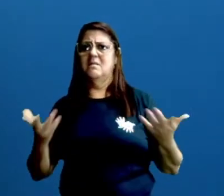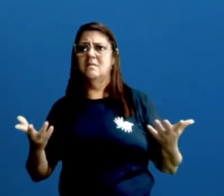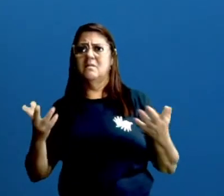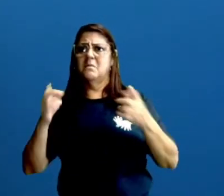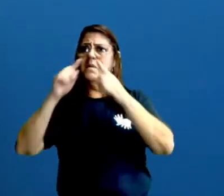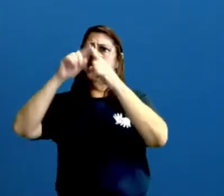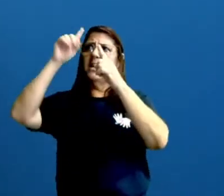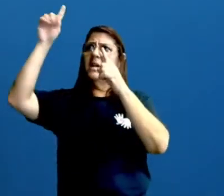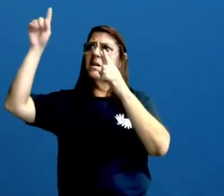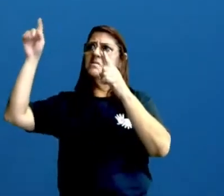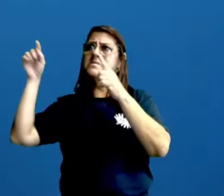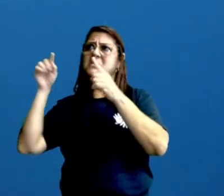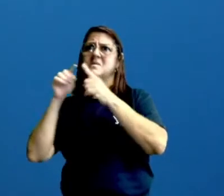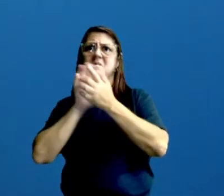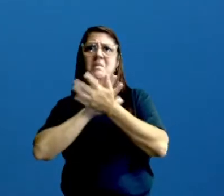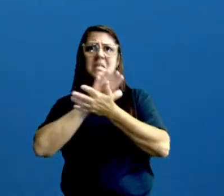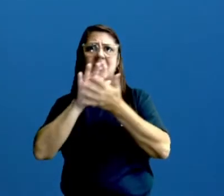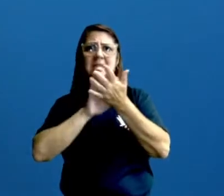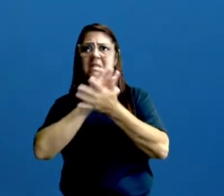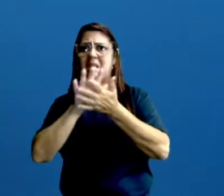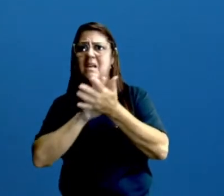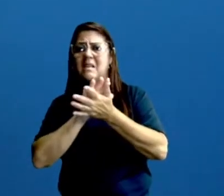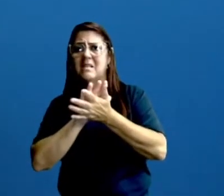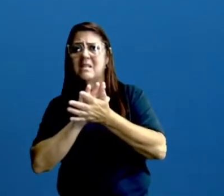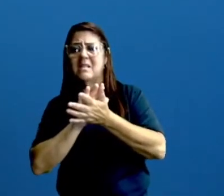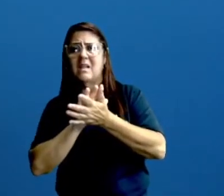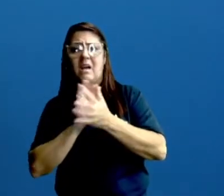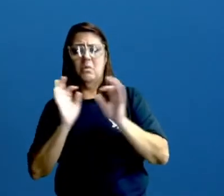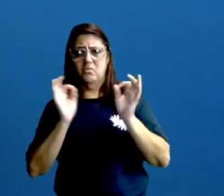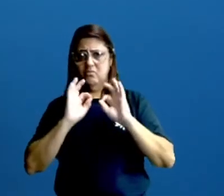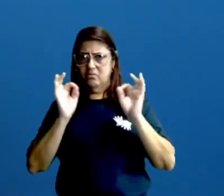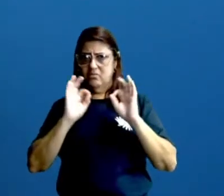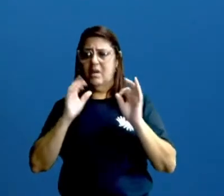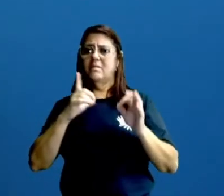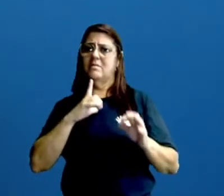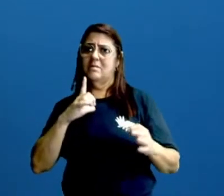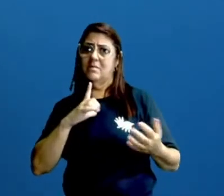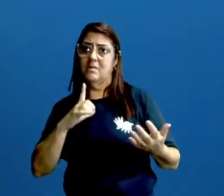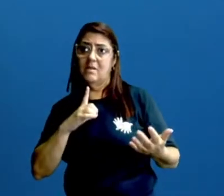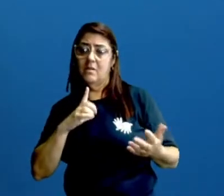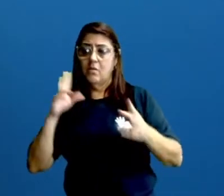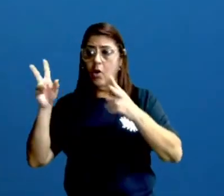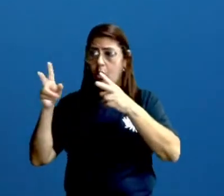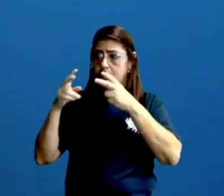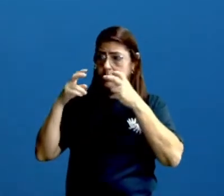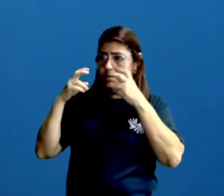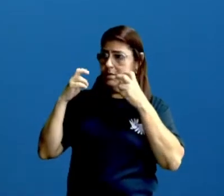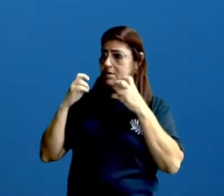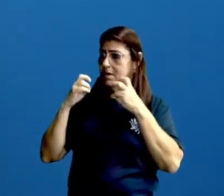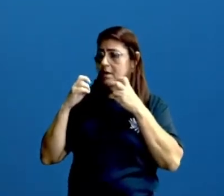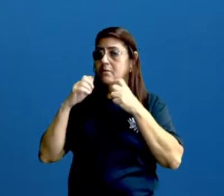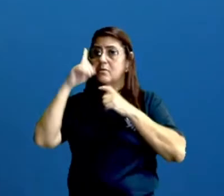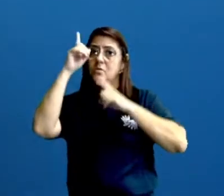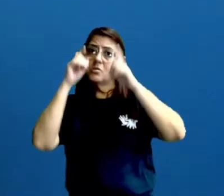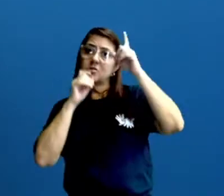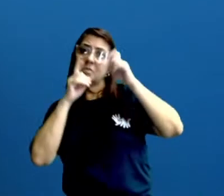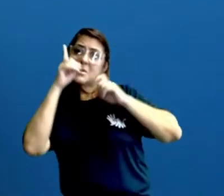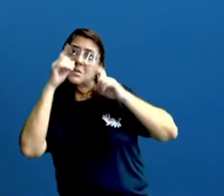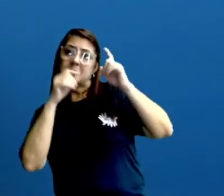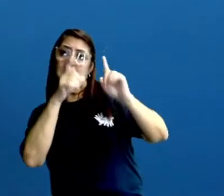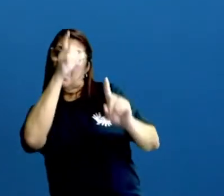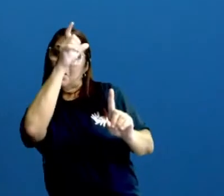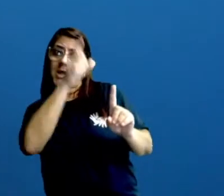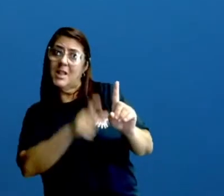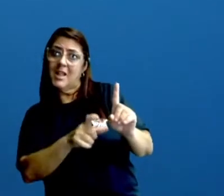nesse balãozinho? Nesse quadrinho? Não teve nada? Teve sim. Observa lá a carinha dos